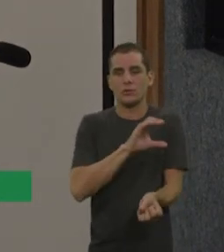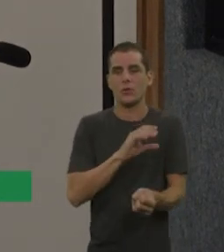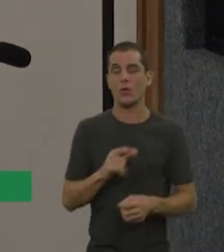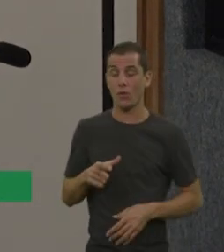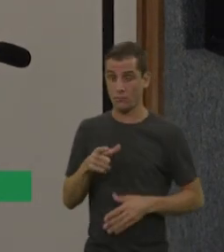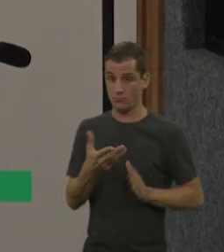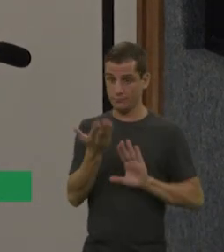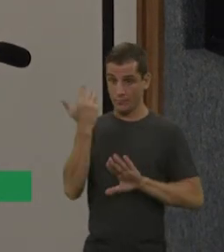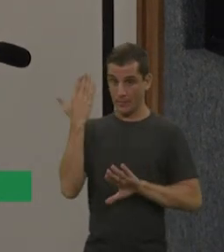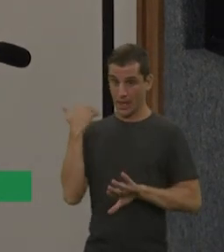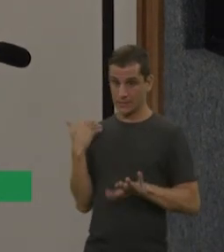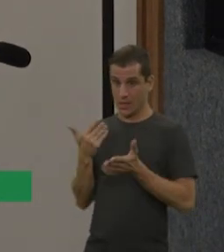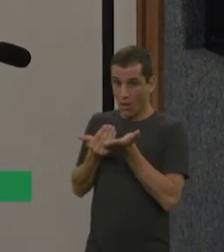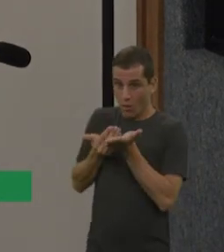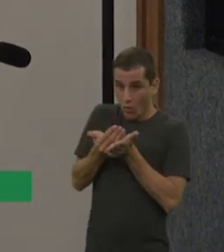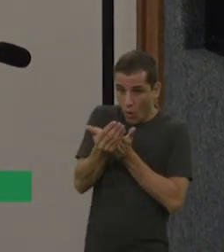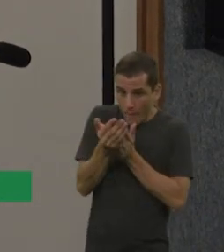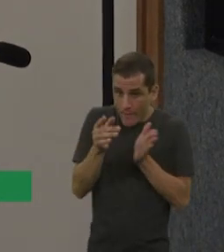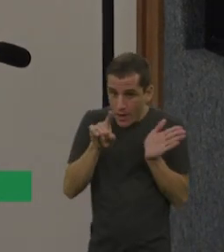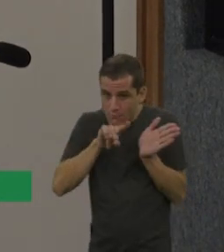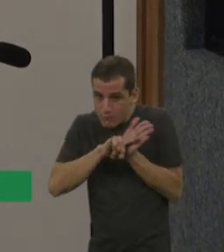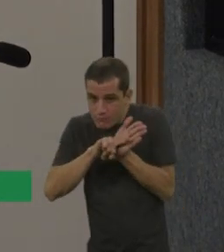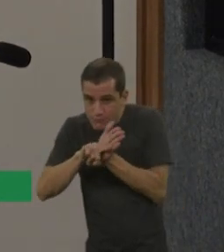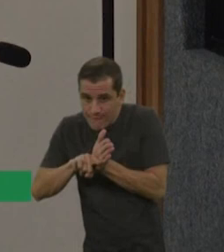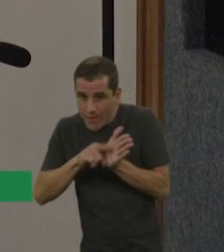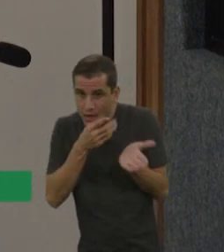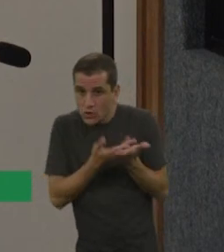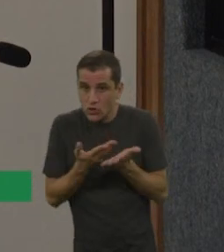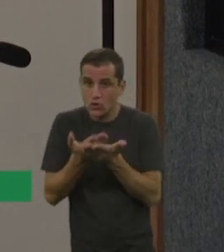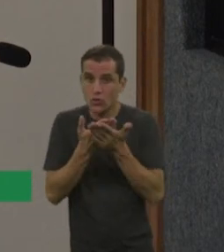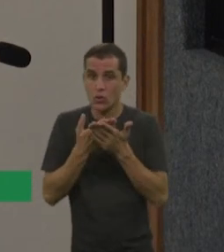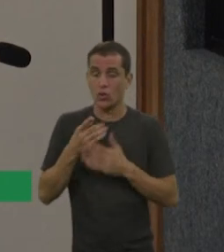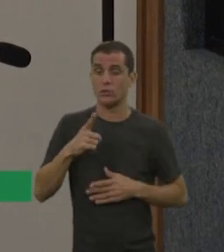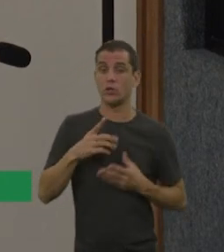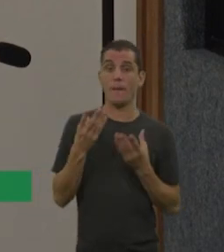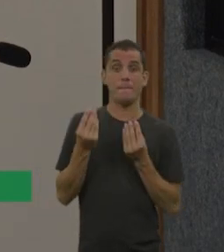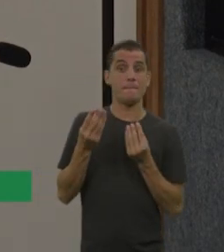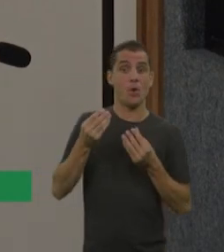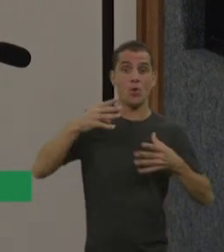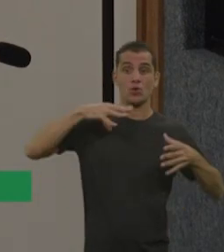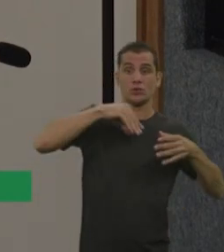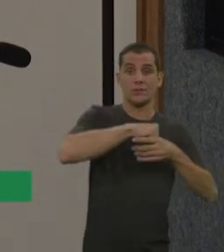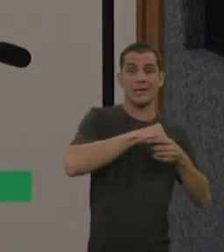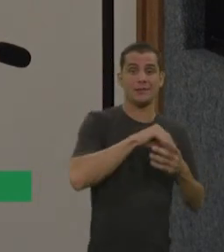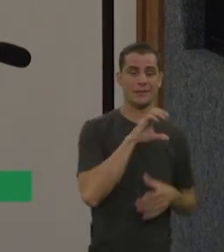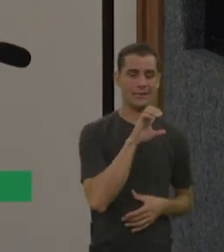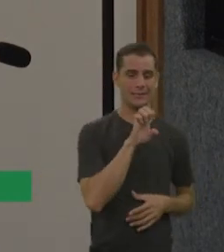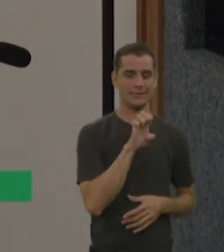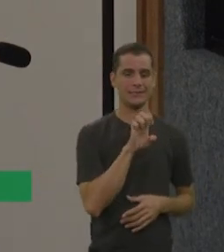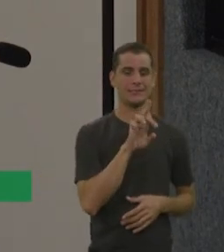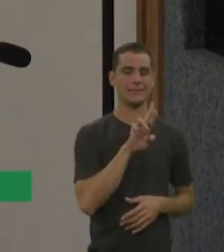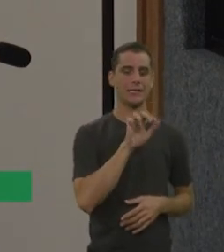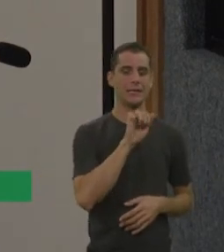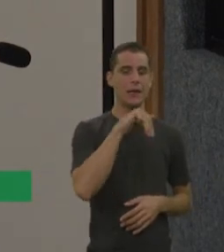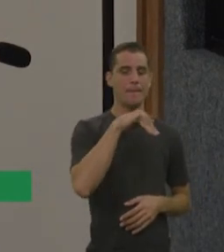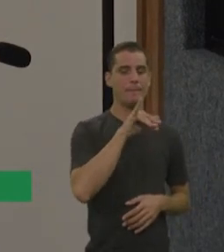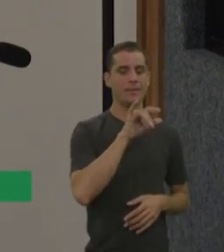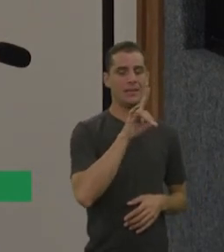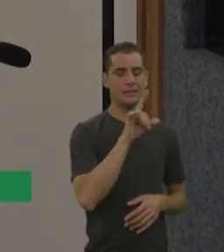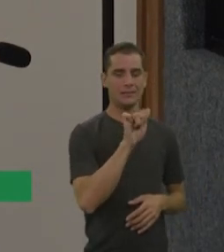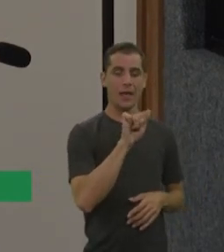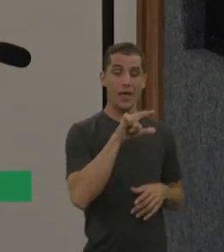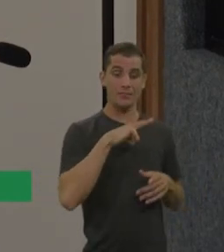preconizada e os pacientes faziam uma carga de ceramida muito grande no sangue. Eles faziam uma reação inflamatória sistêmica muito